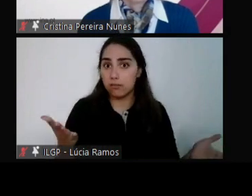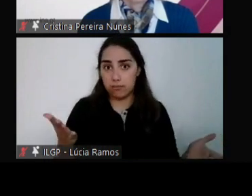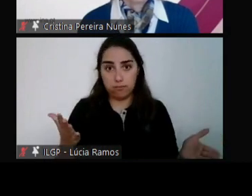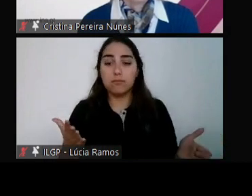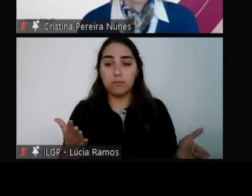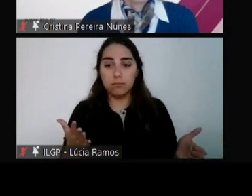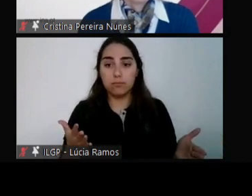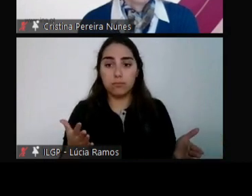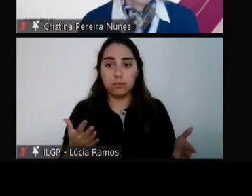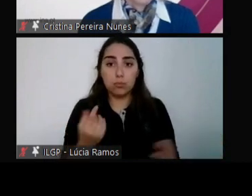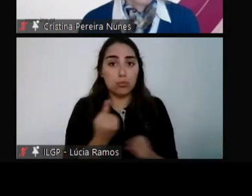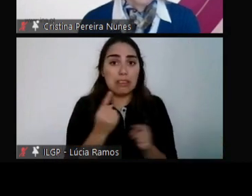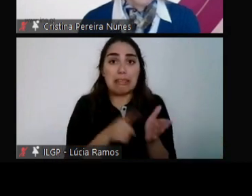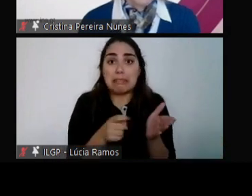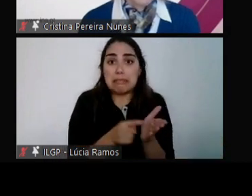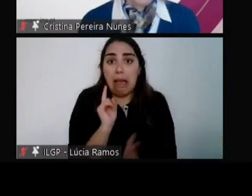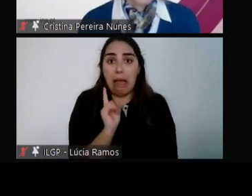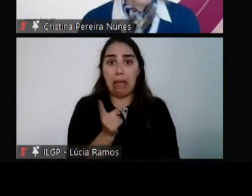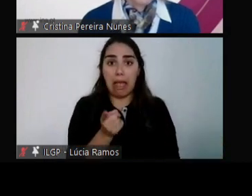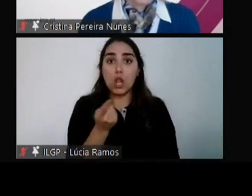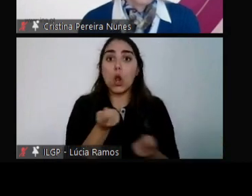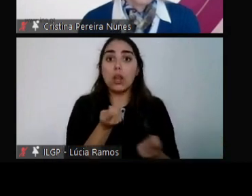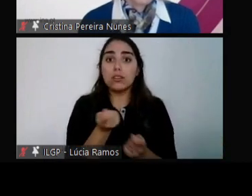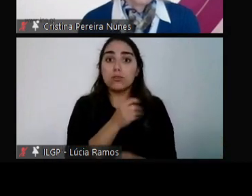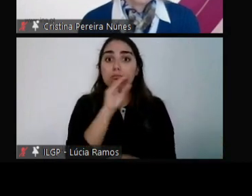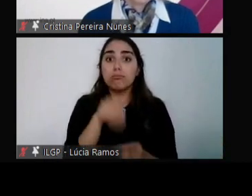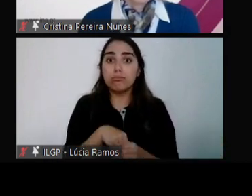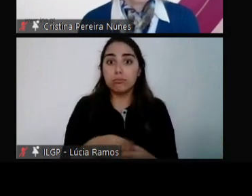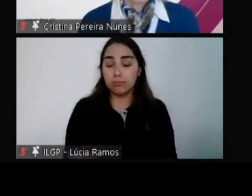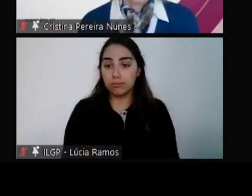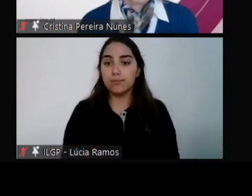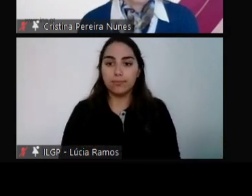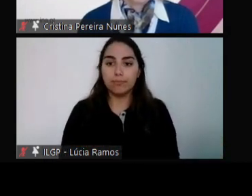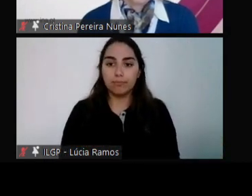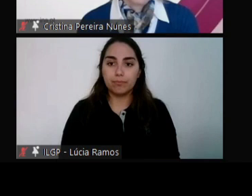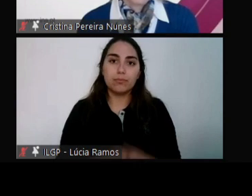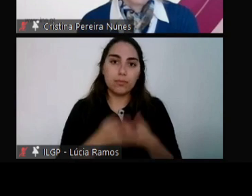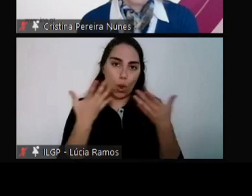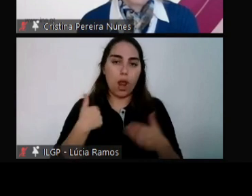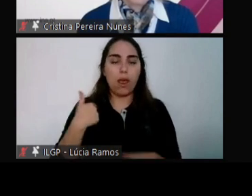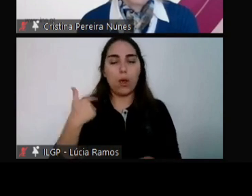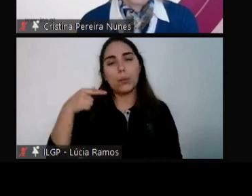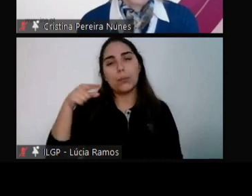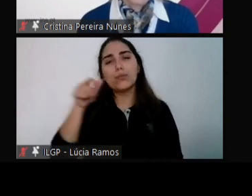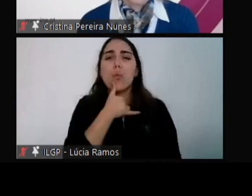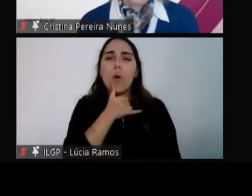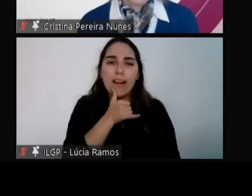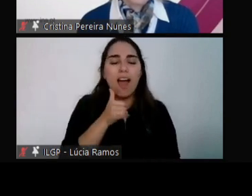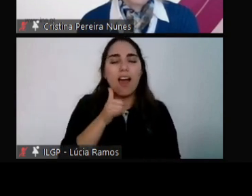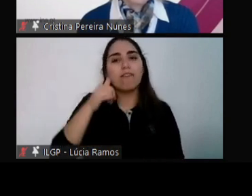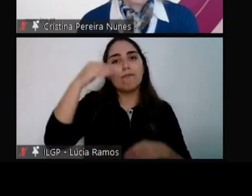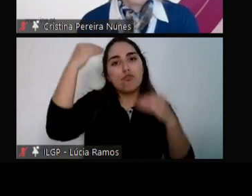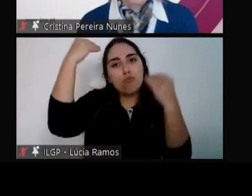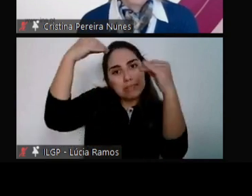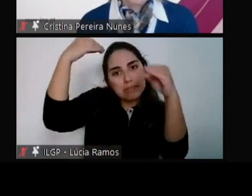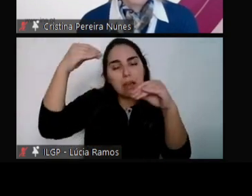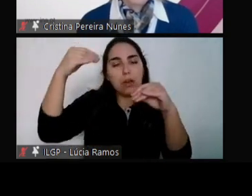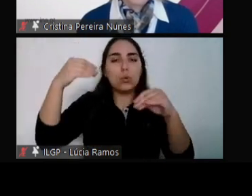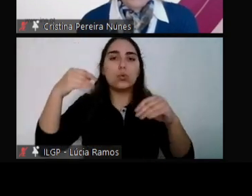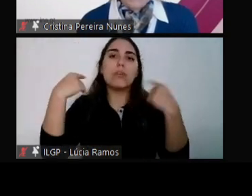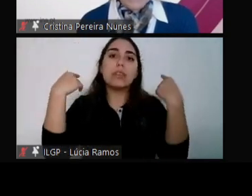de facto é uma necessidade das organizações. Ainda agora estava no Algarve e estava a fazer uma formação para a administração local e estavam 2 câmaras na